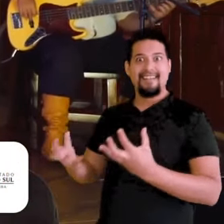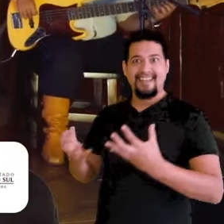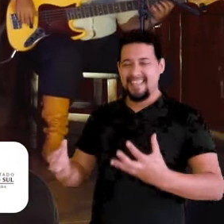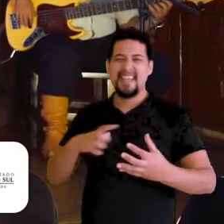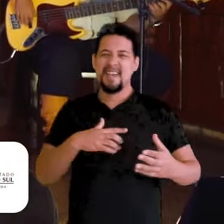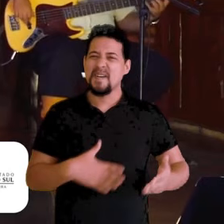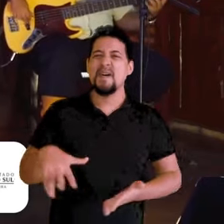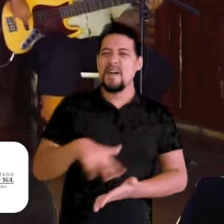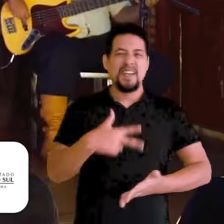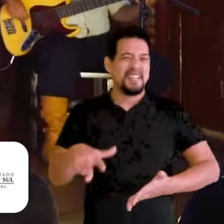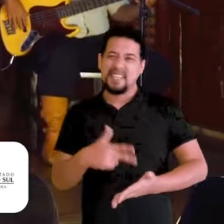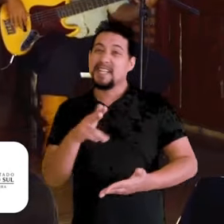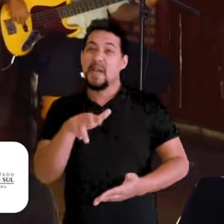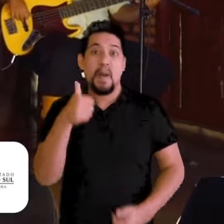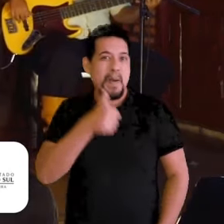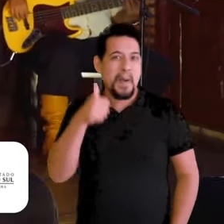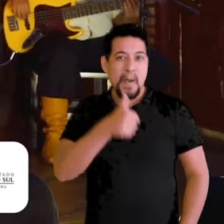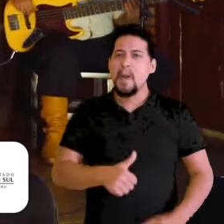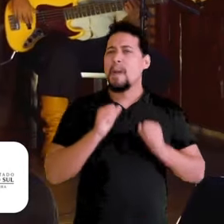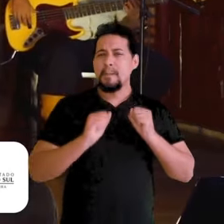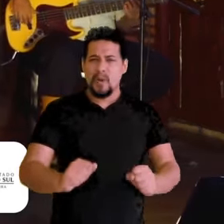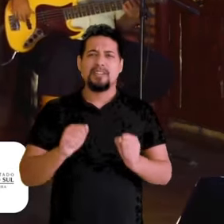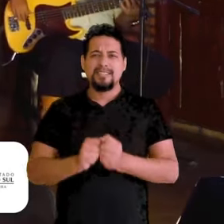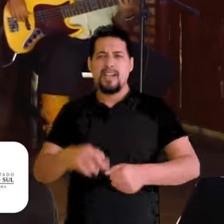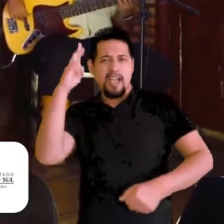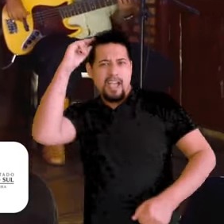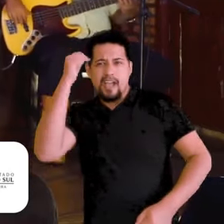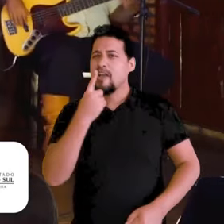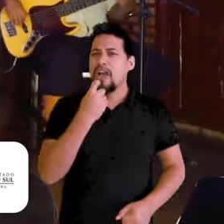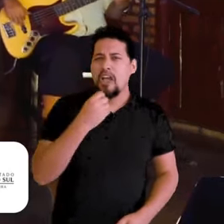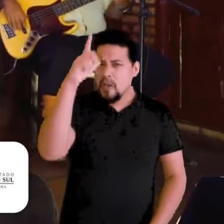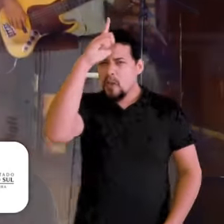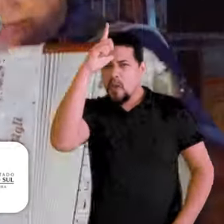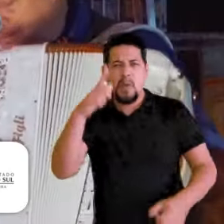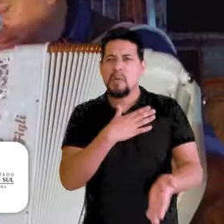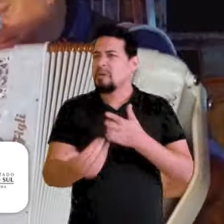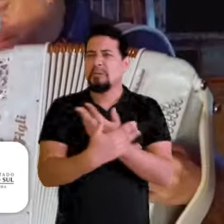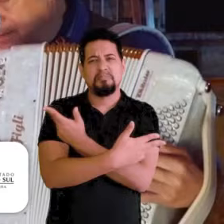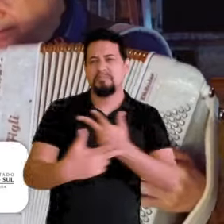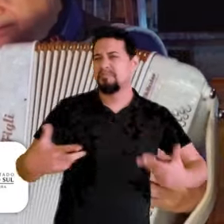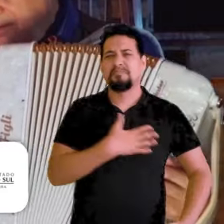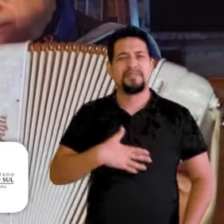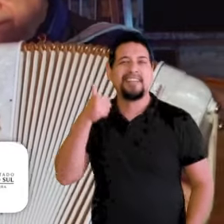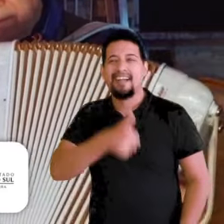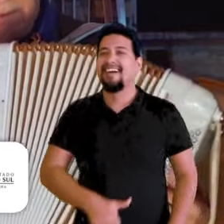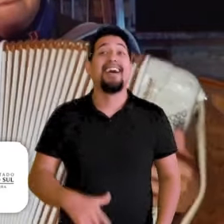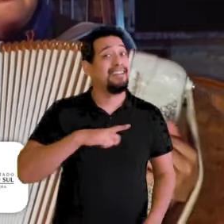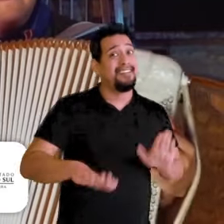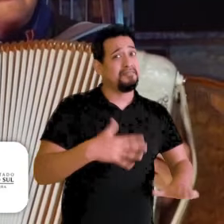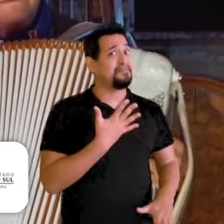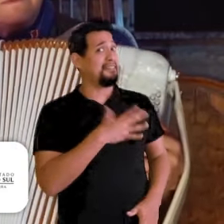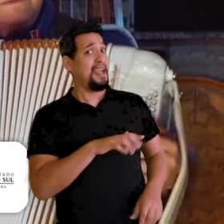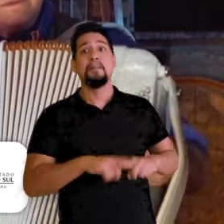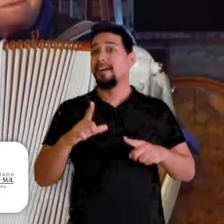gosto de dança de churrasco e de mulher. Pode ser ruiva, loira ou morena, danço com todas elas, só se alguma não quiser. Tem